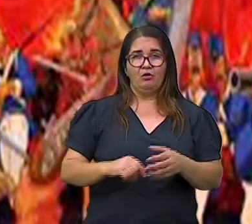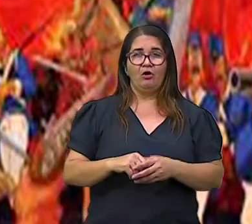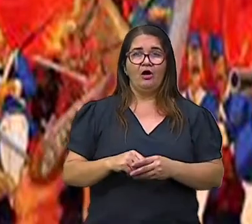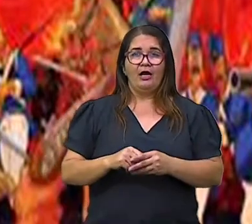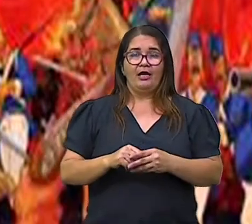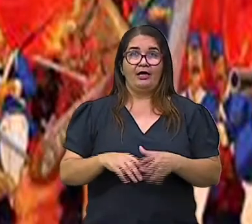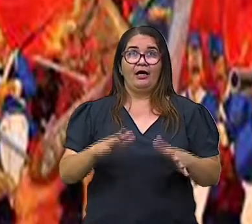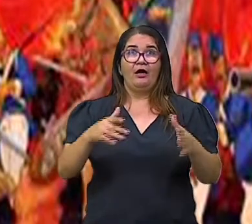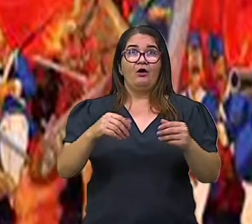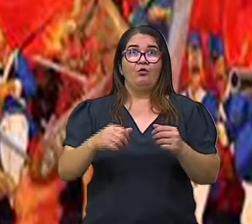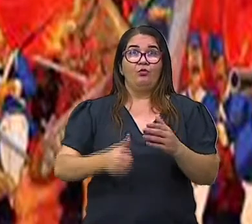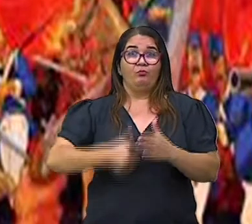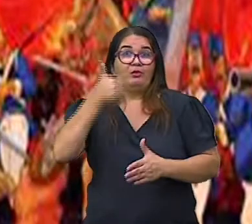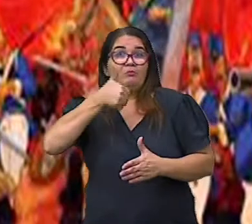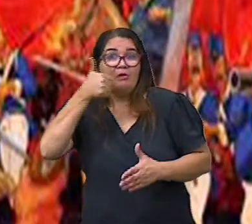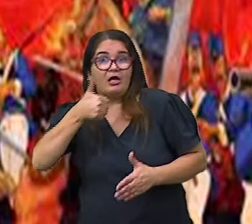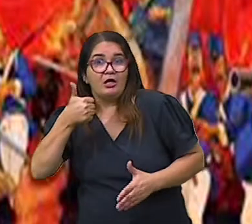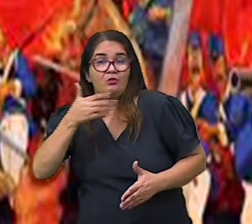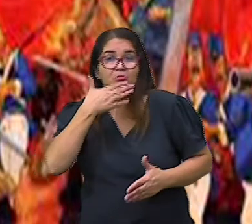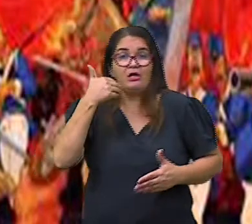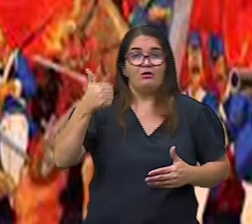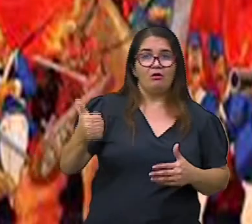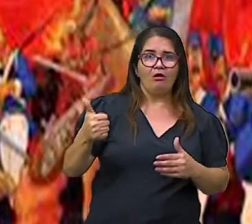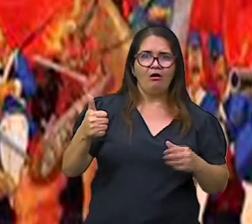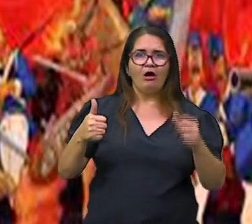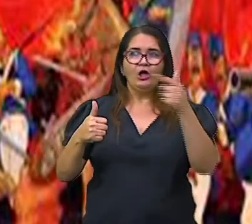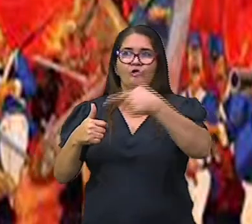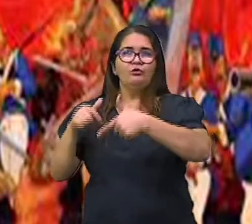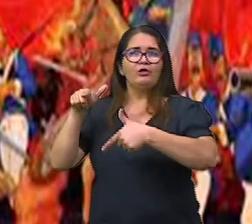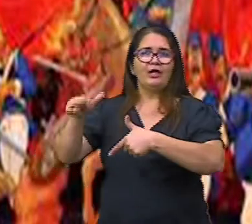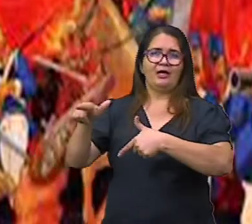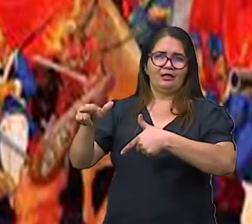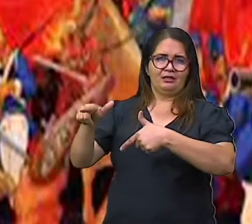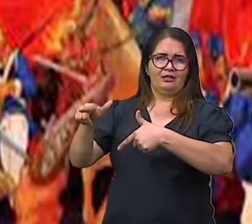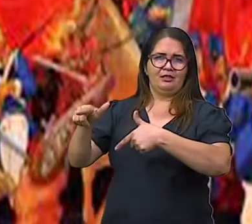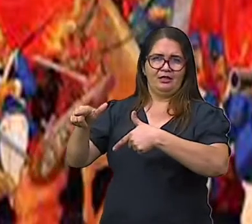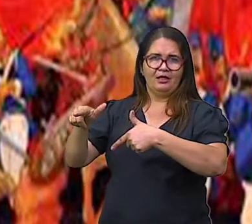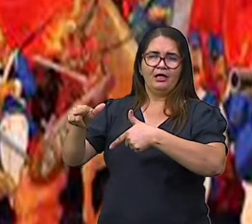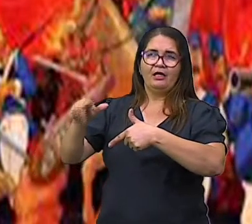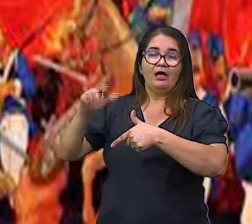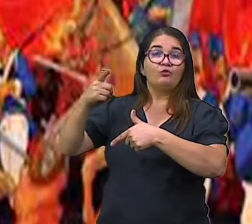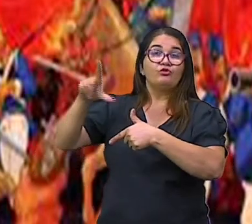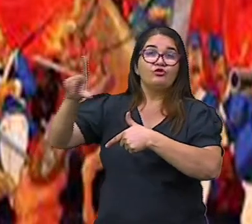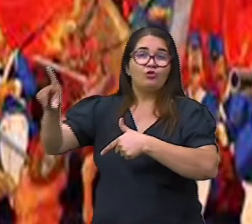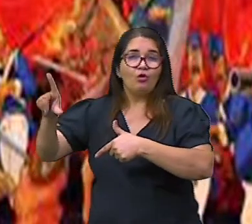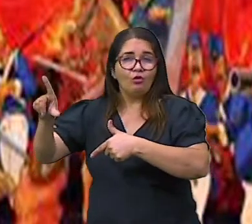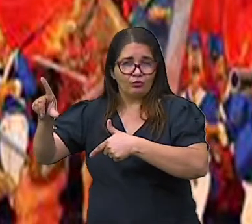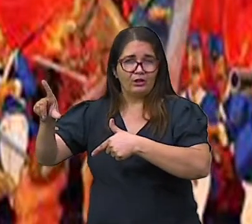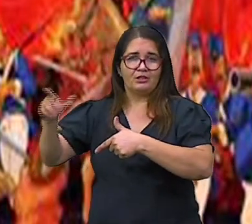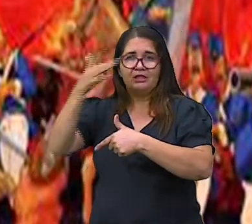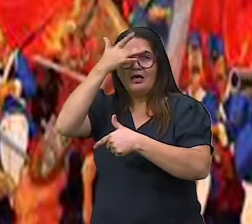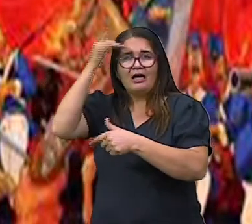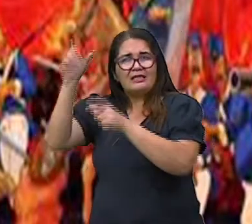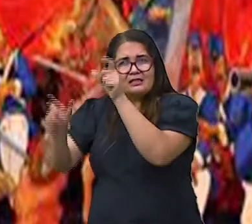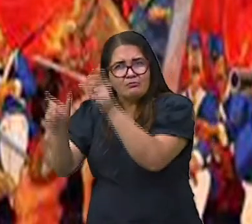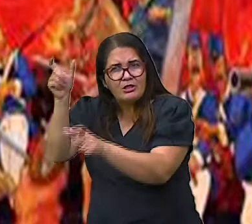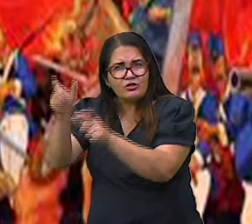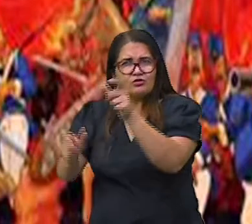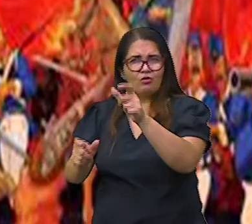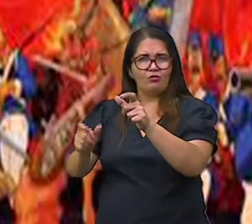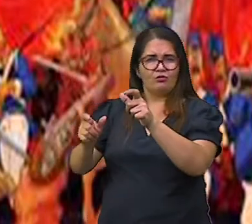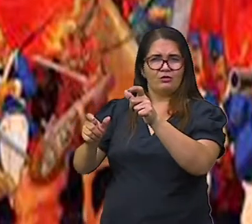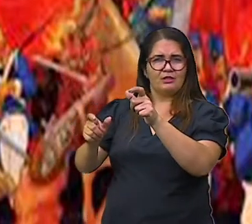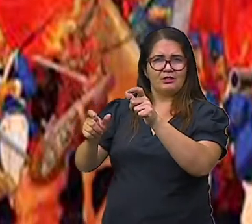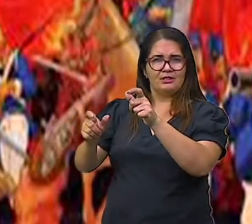de nomear os prefeitos municipais, causou outro tipo de atrito, onde o mandonismo